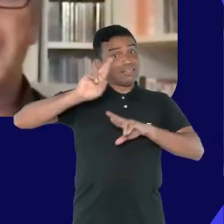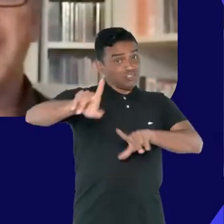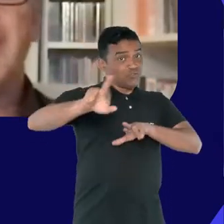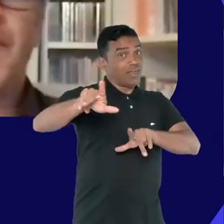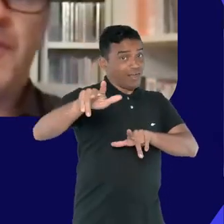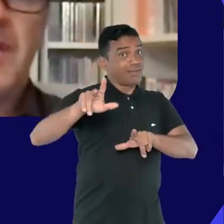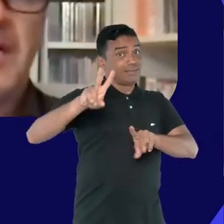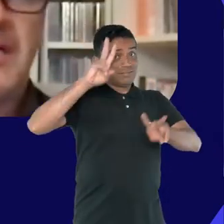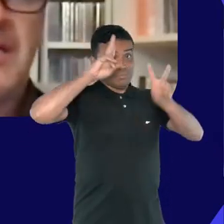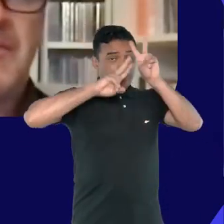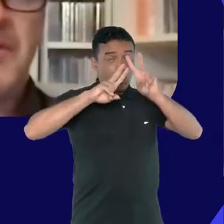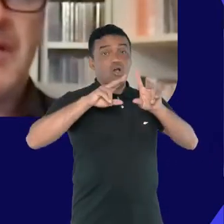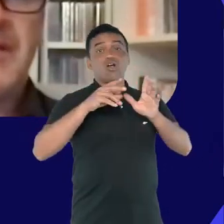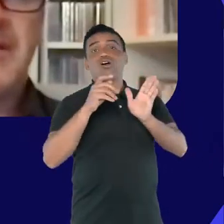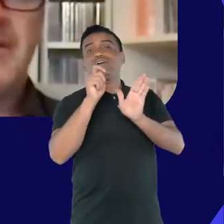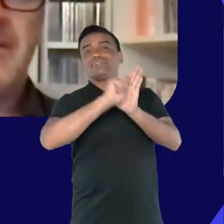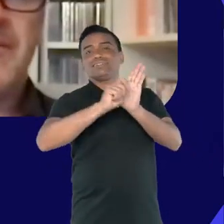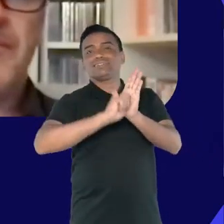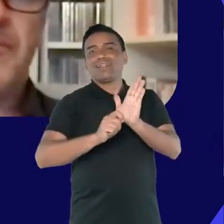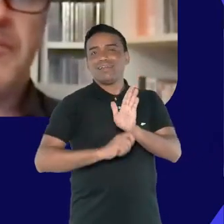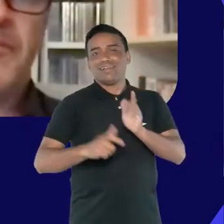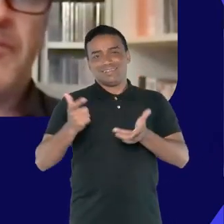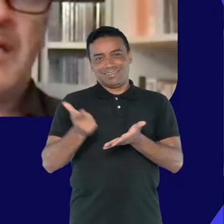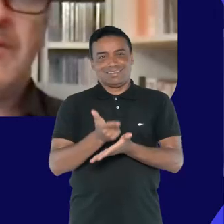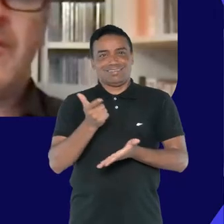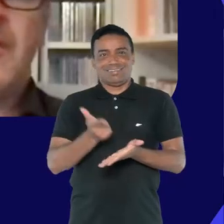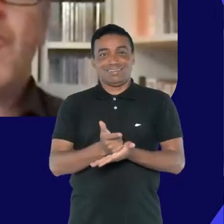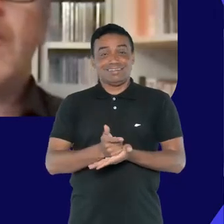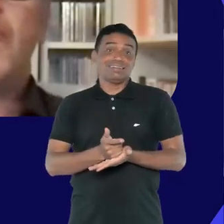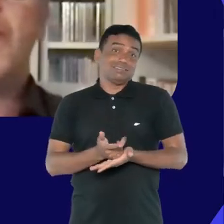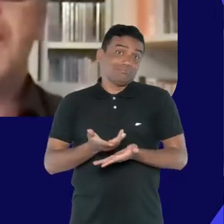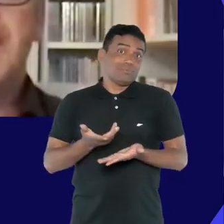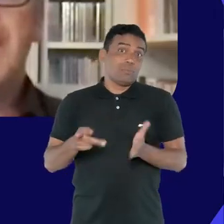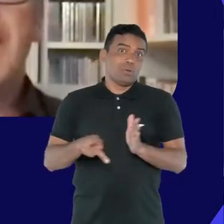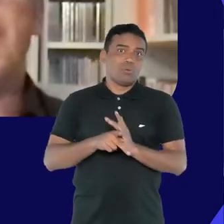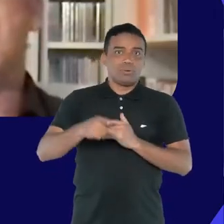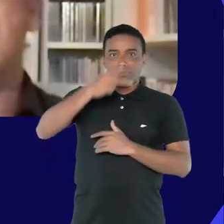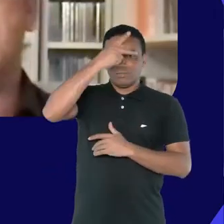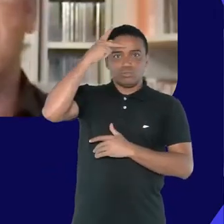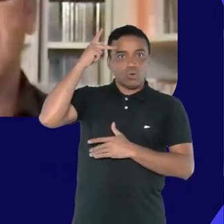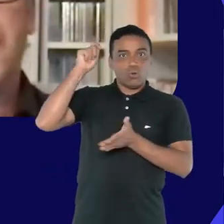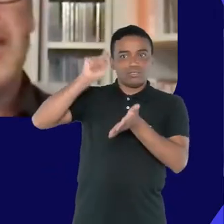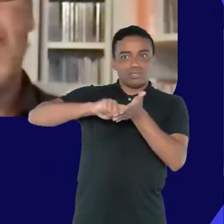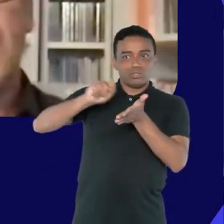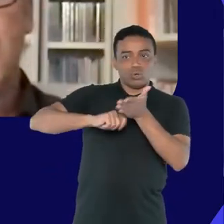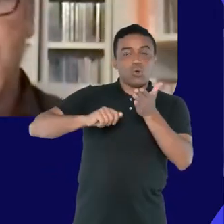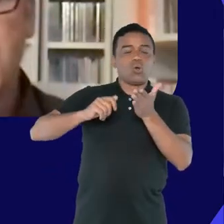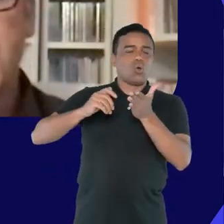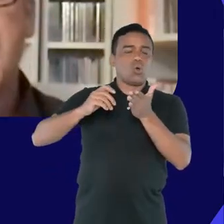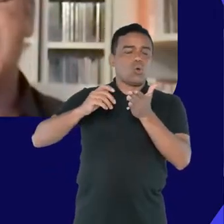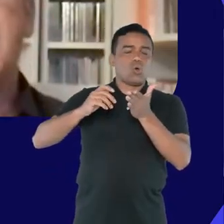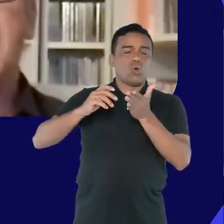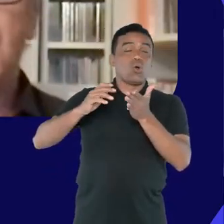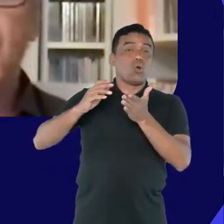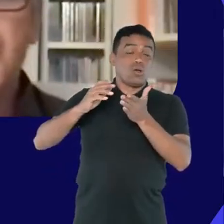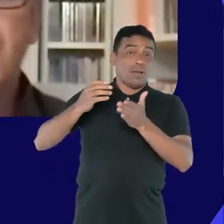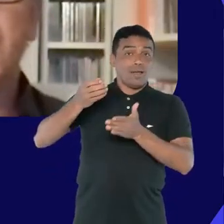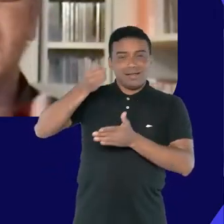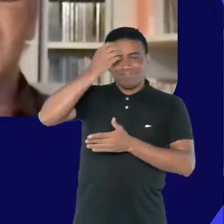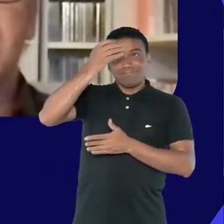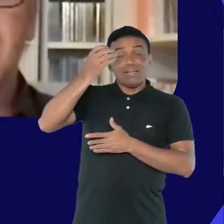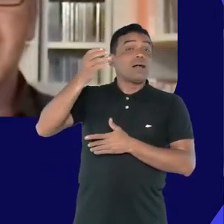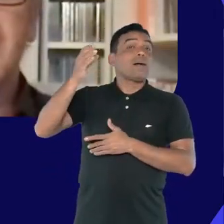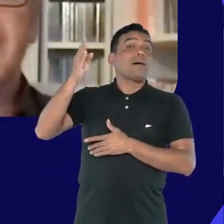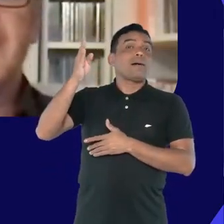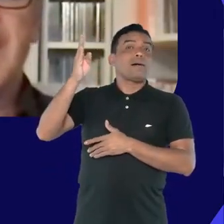destas, porque estamos aqui a falar, não é, no caso, um autor brasileiro e um livro, perdão, um autor português e um